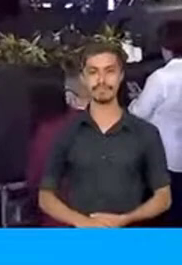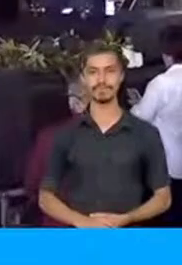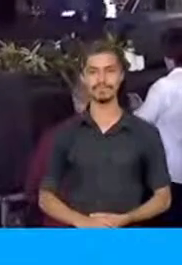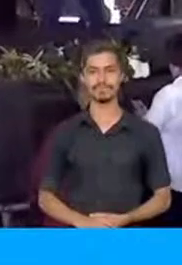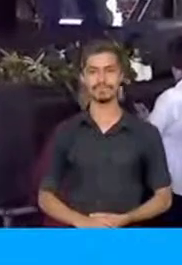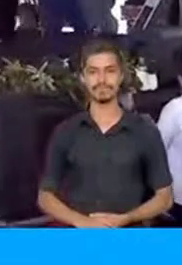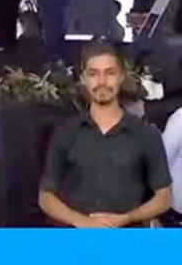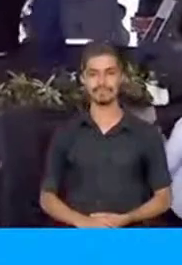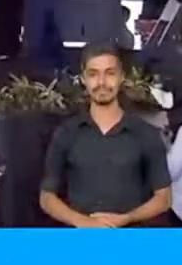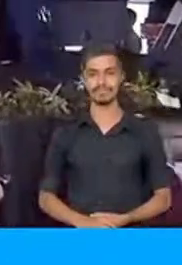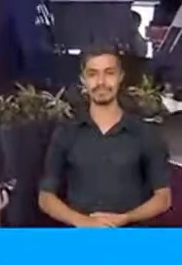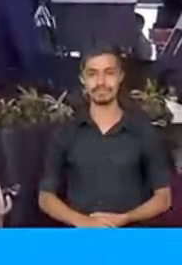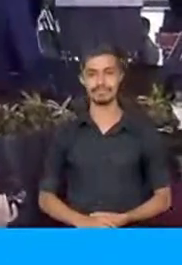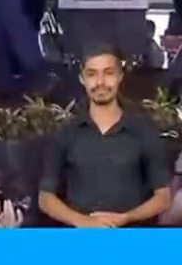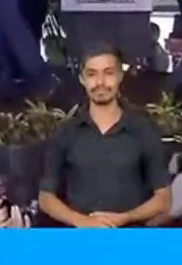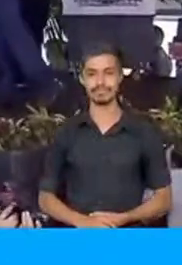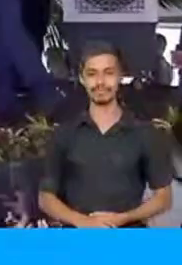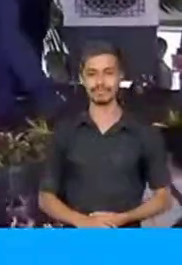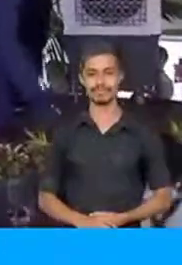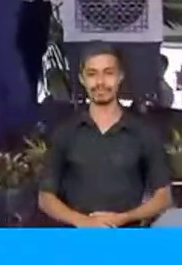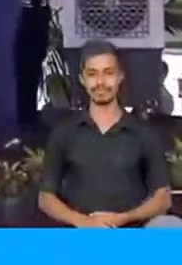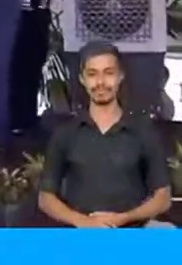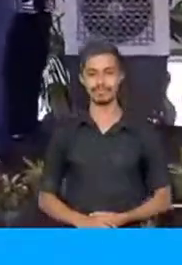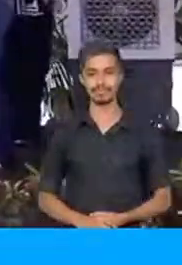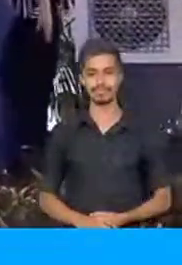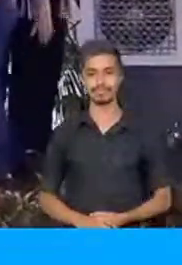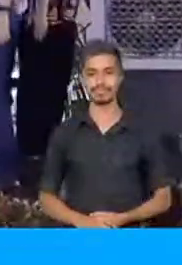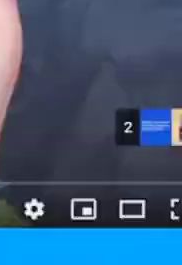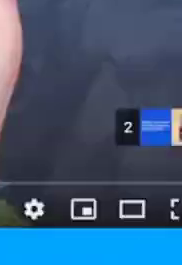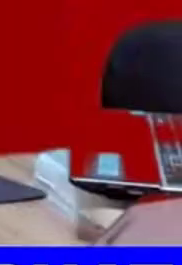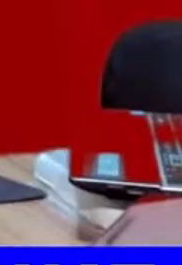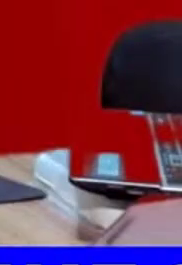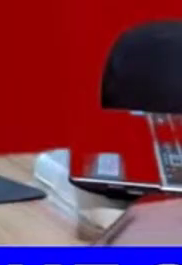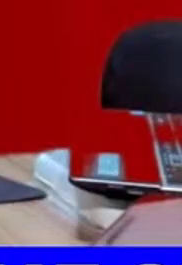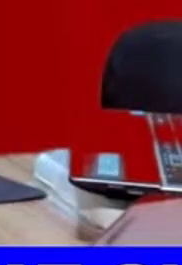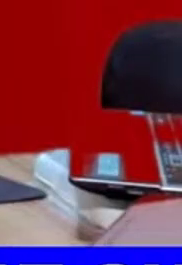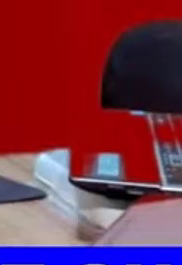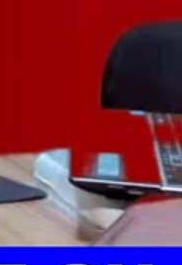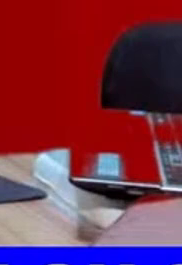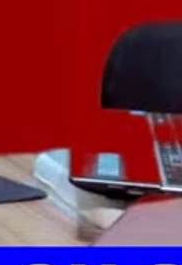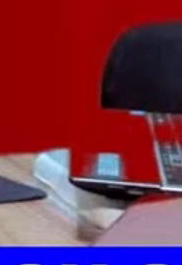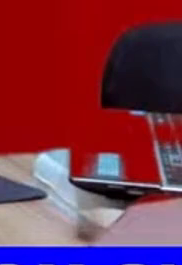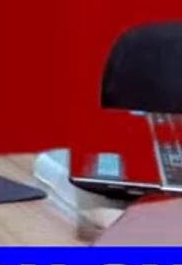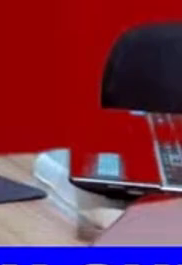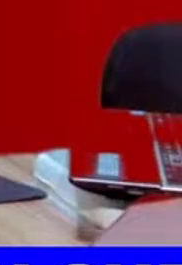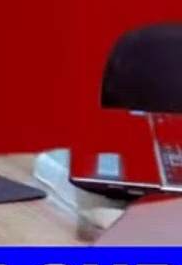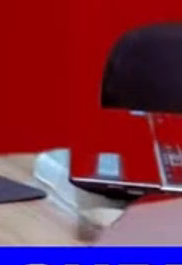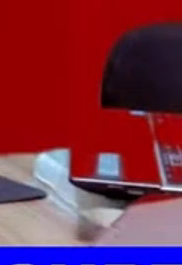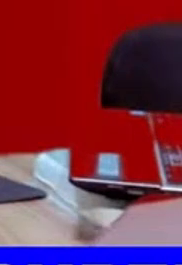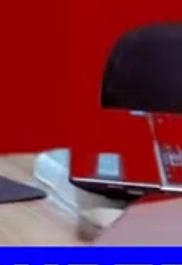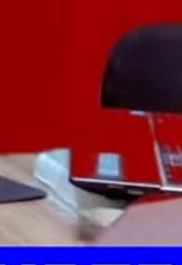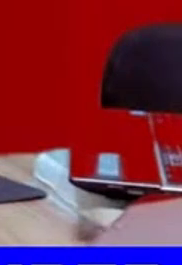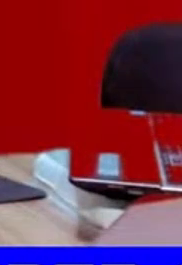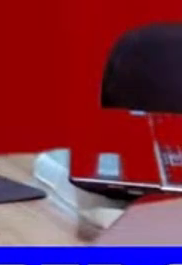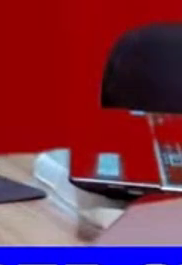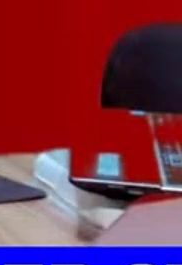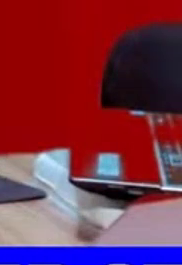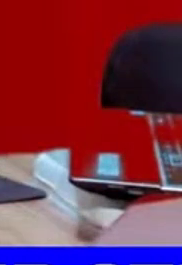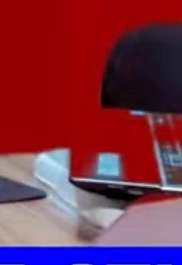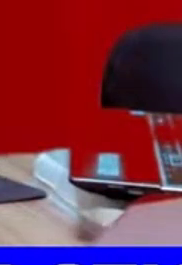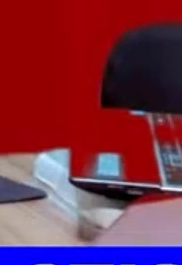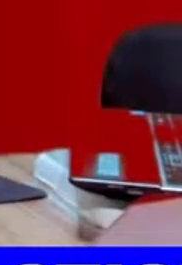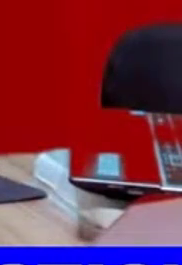É ou não é espetacular? É ou não é sensacional? Luiz Inácio Lula da Silva levando água pro